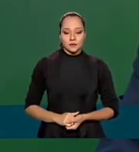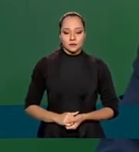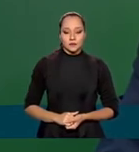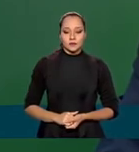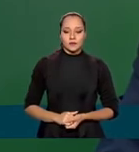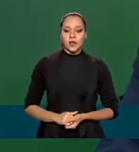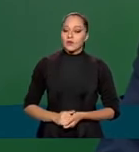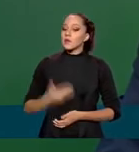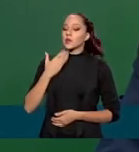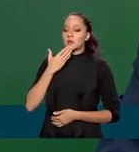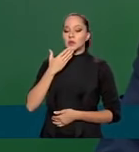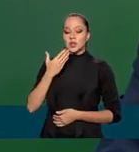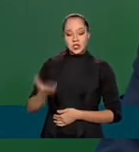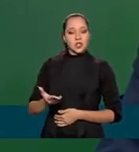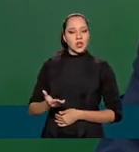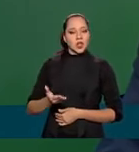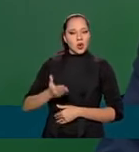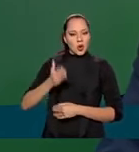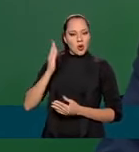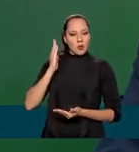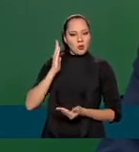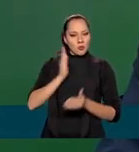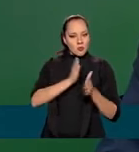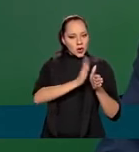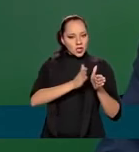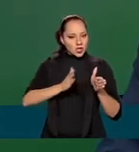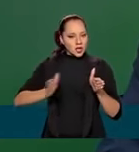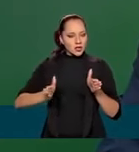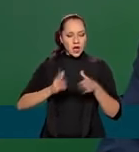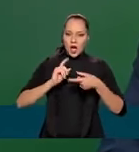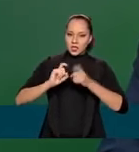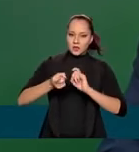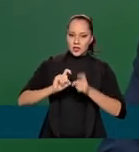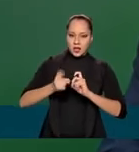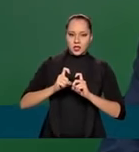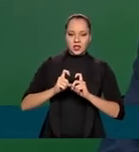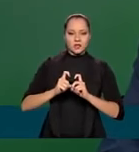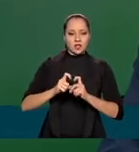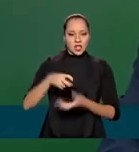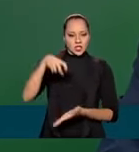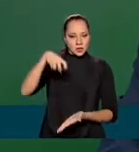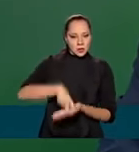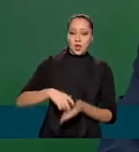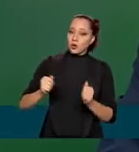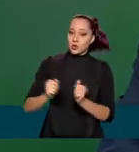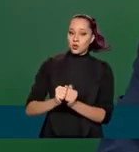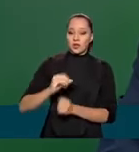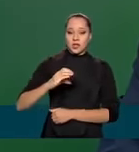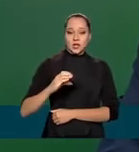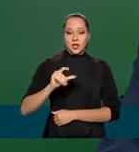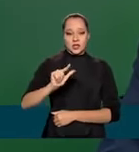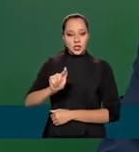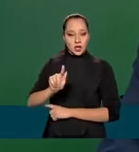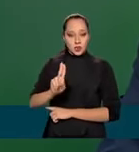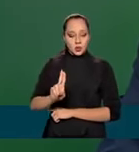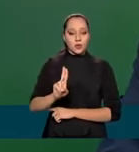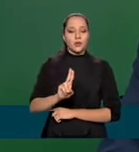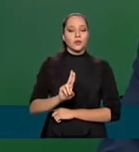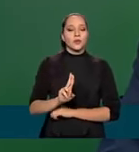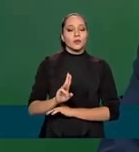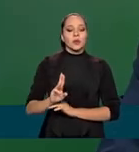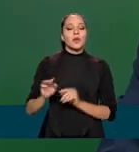Hoje iremos solicitar um procedimento administrativo disciplinar junto ao seja um um pade